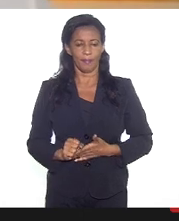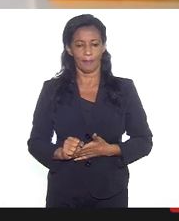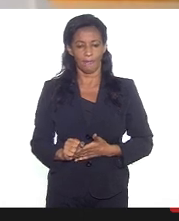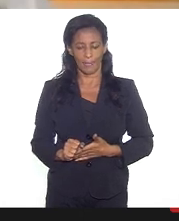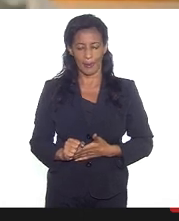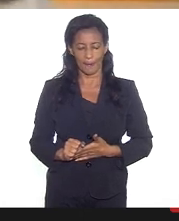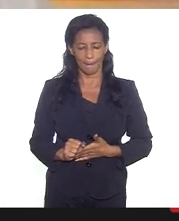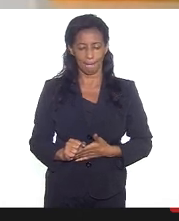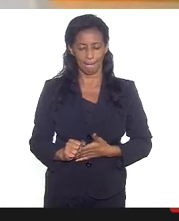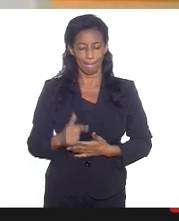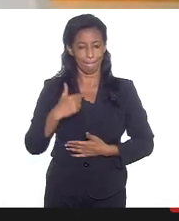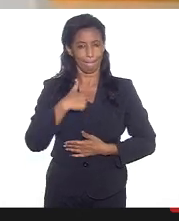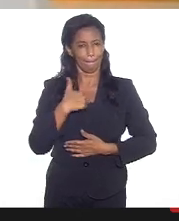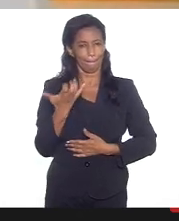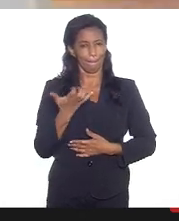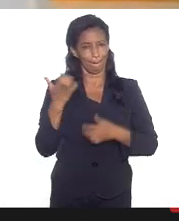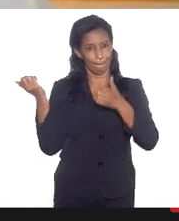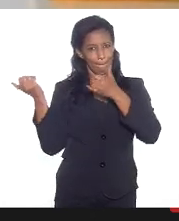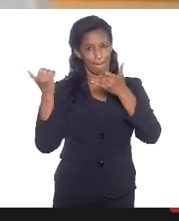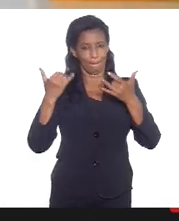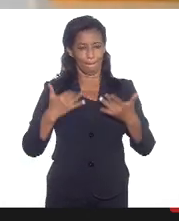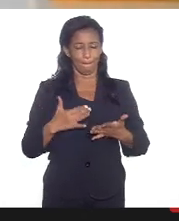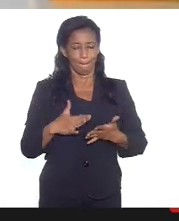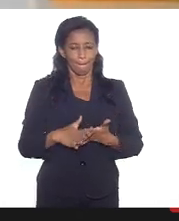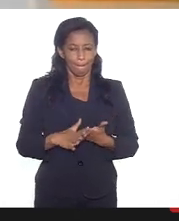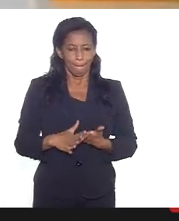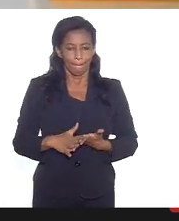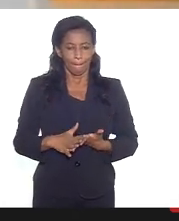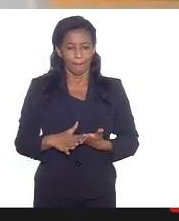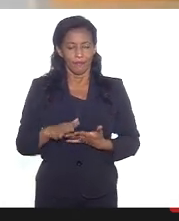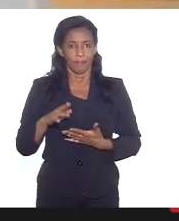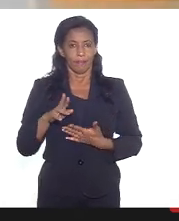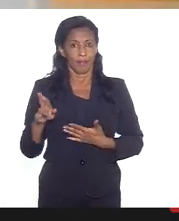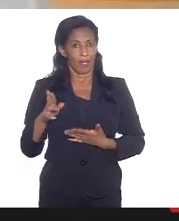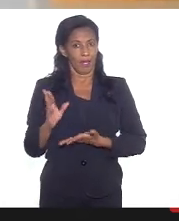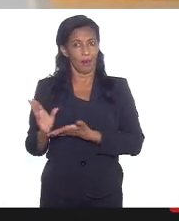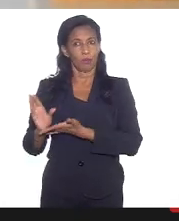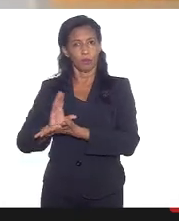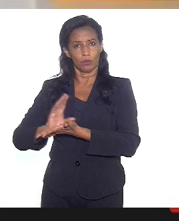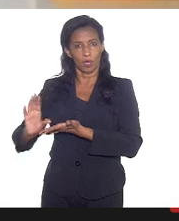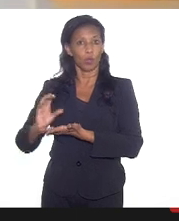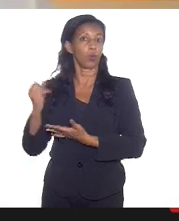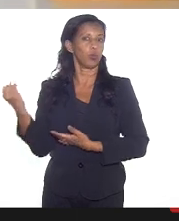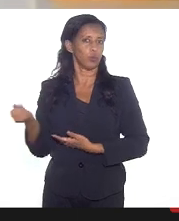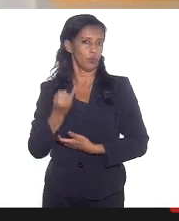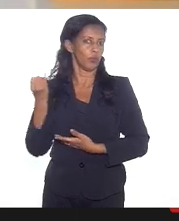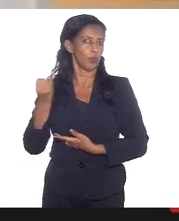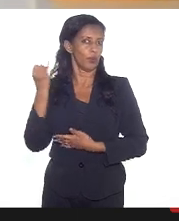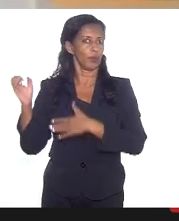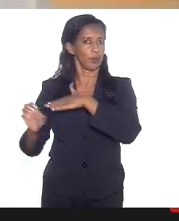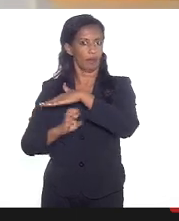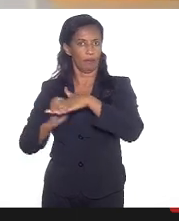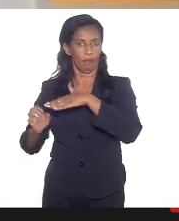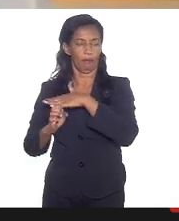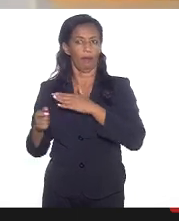gostaria de dizer que P&D é um recurso muito importante das empresas, cabe à